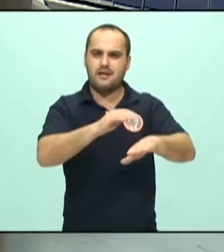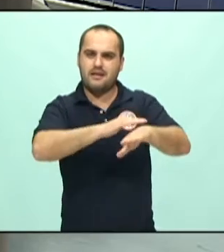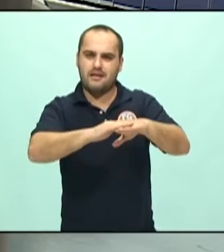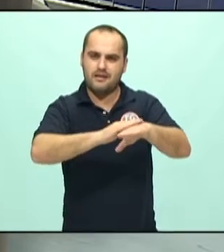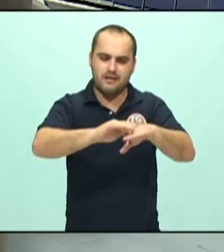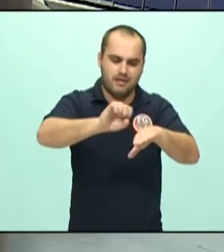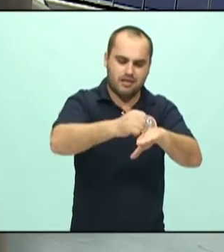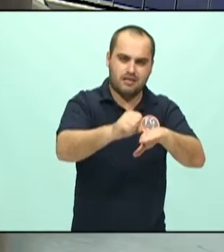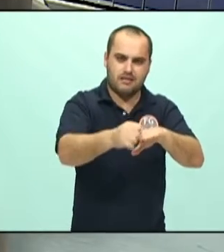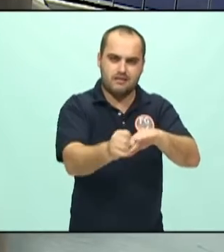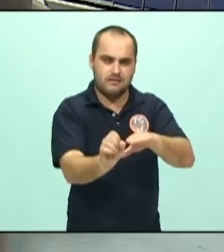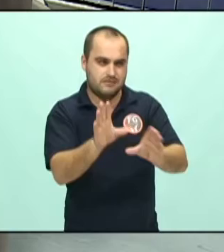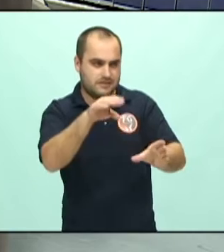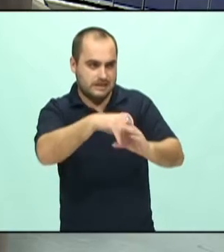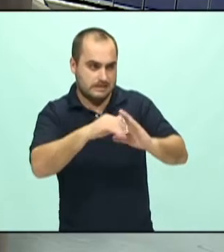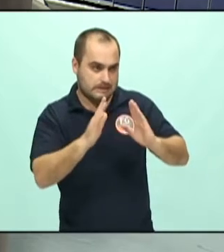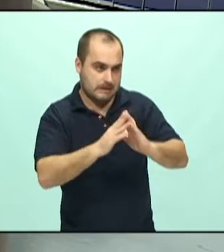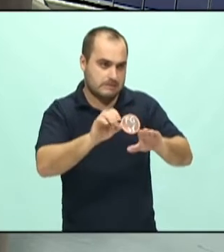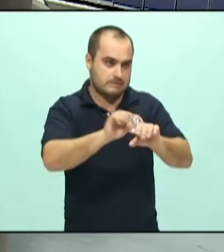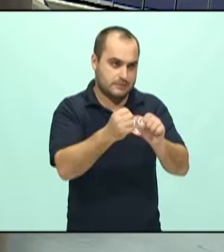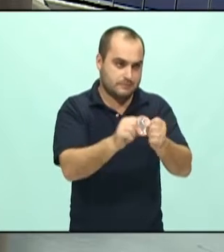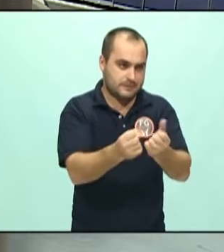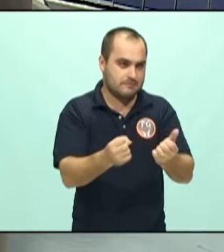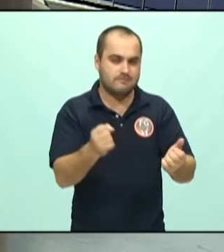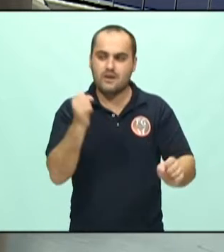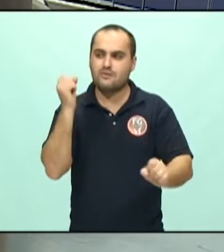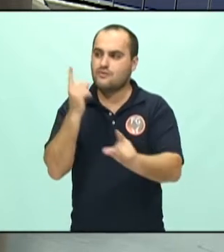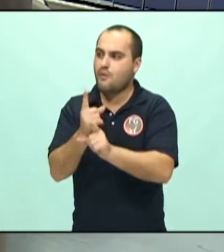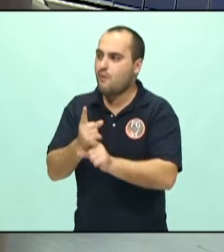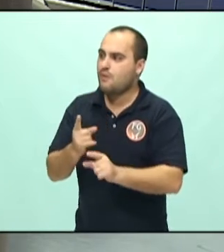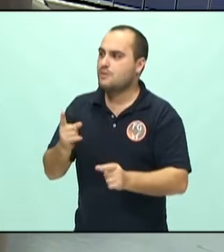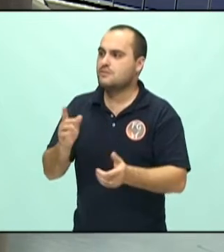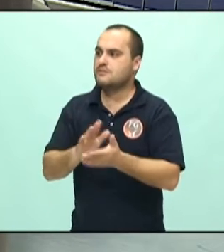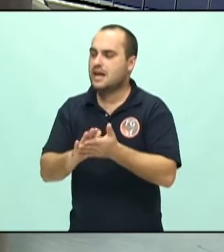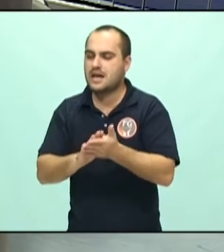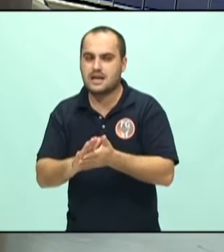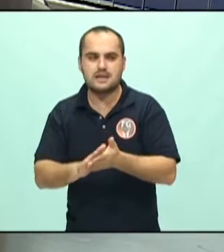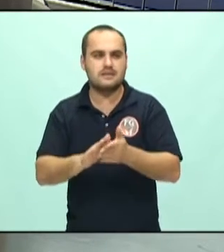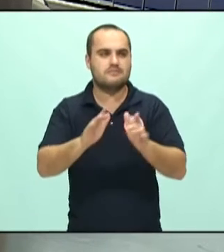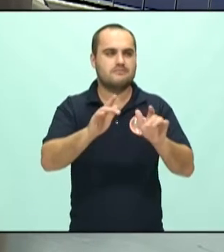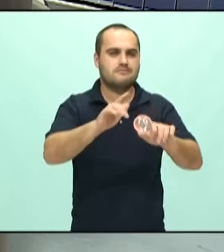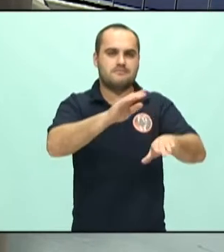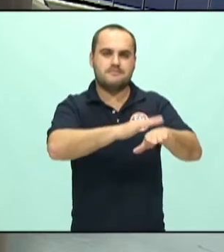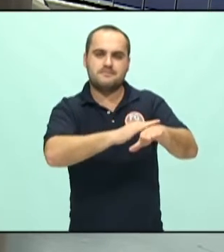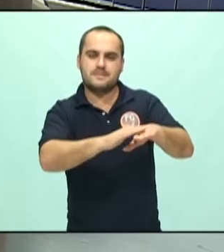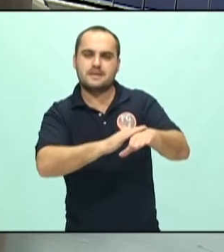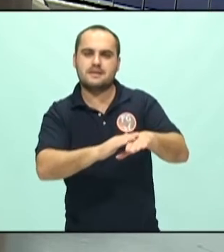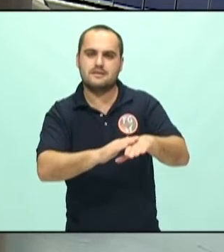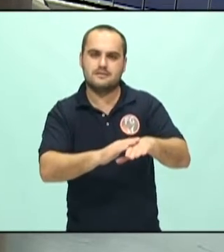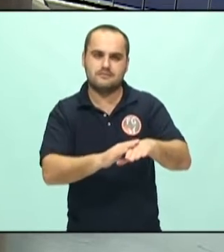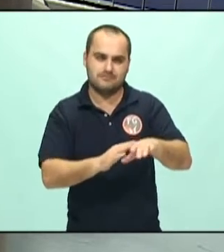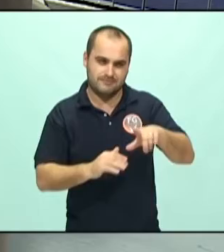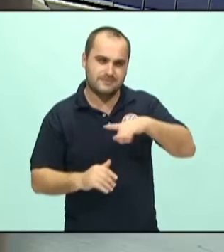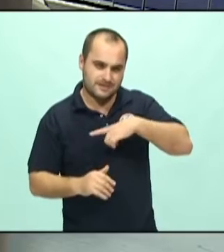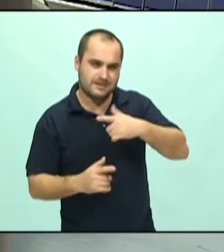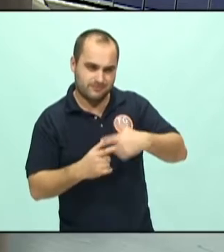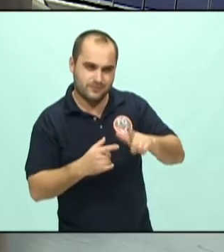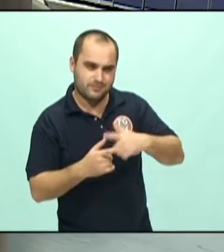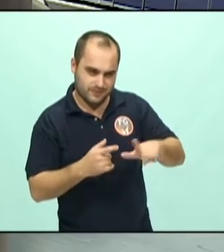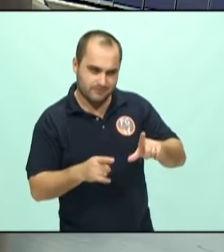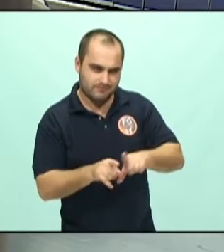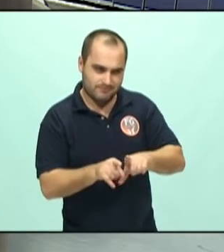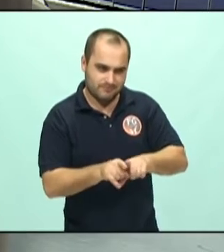dentro de casa e eu não tenho mais onde achar esse piso ué também é uma certa é desgastante